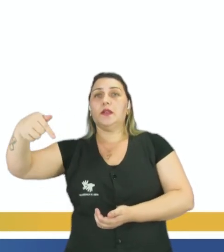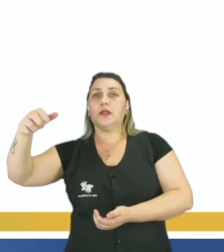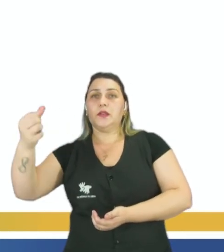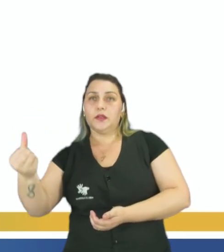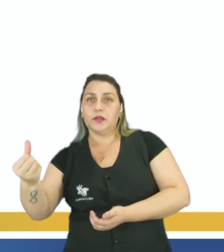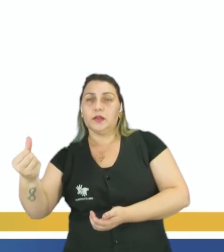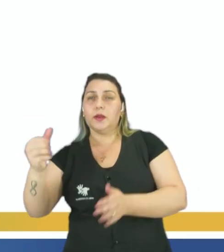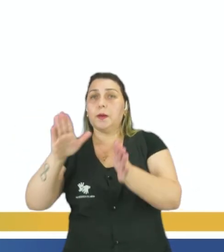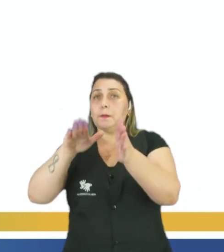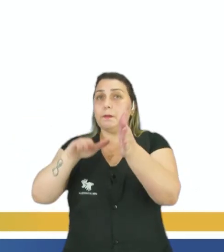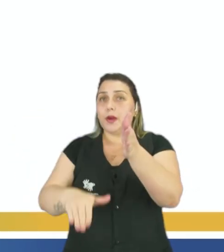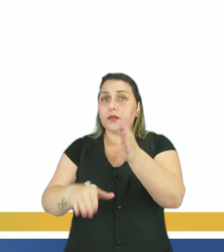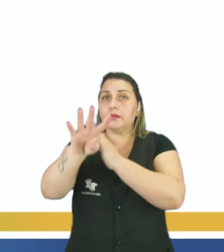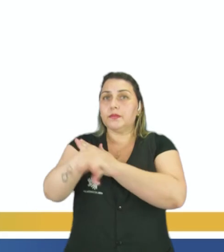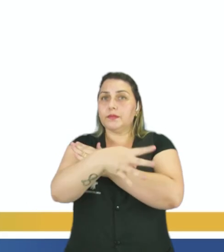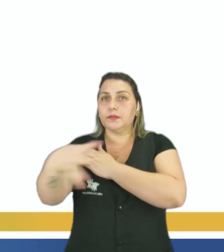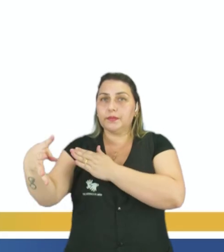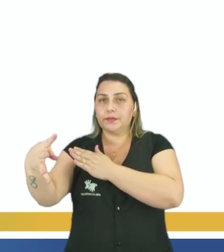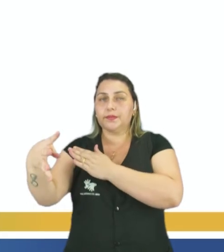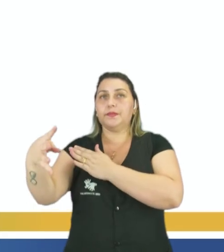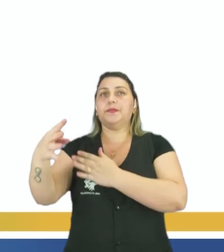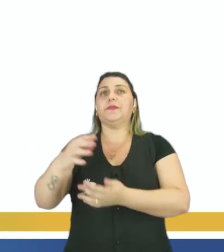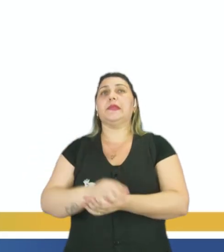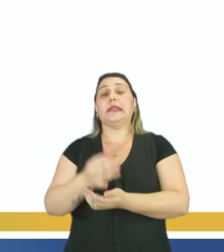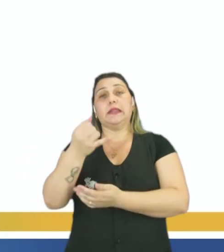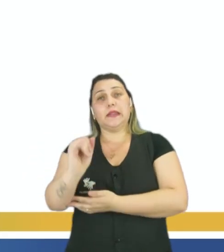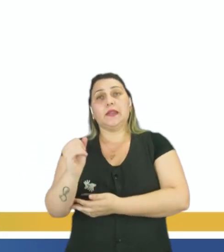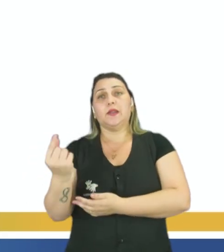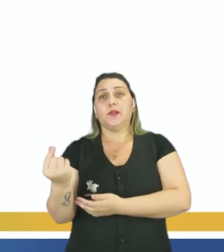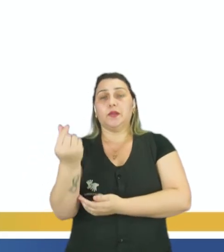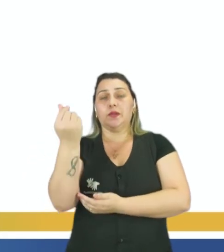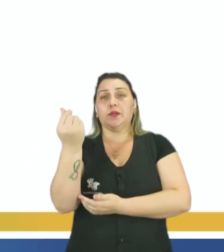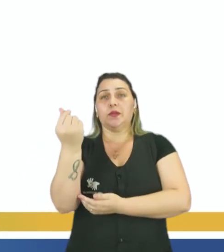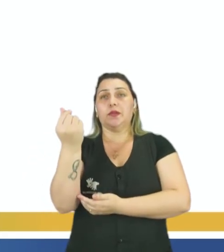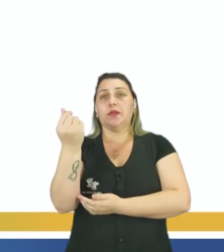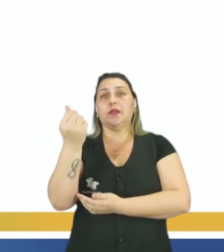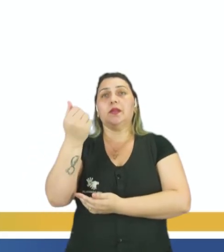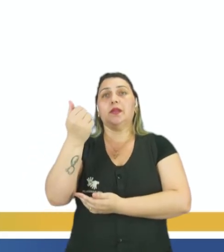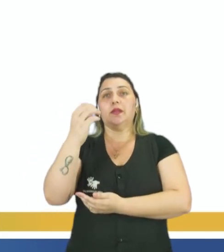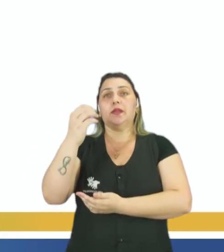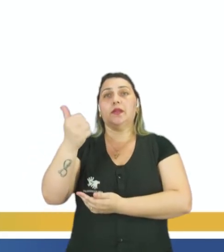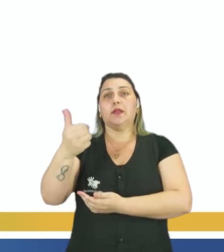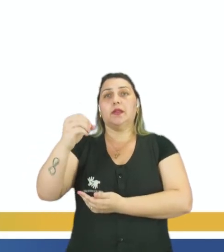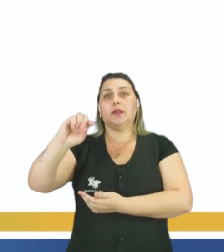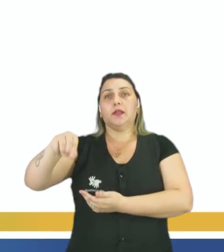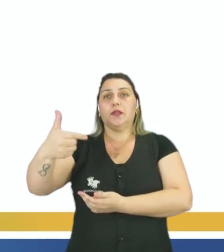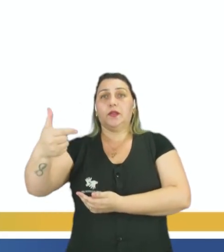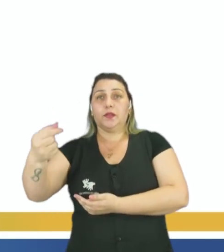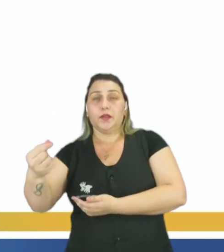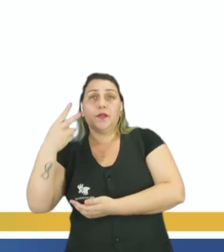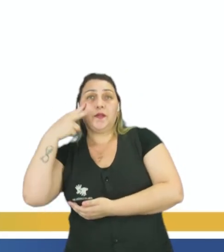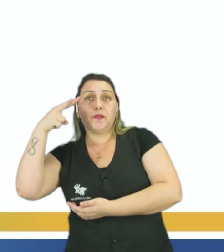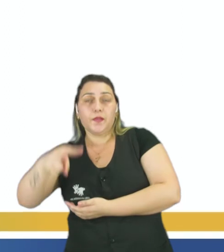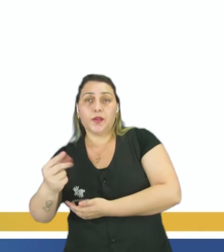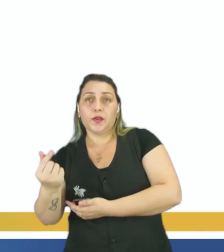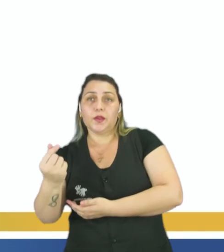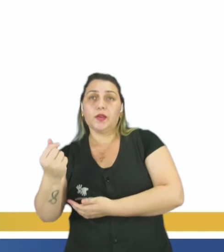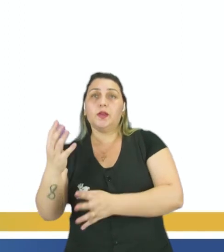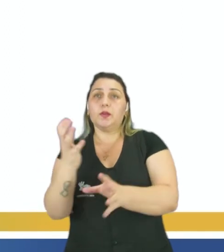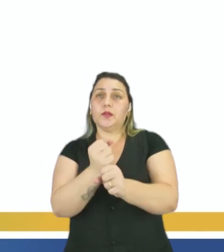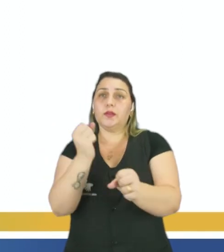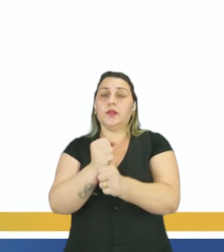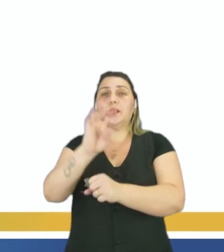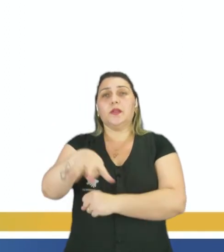0,0076, abaixo da tabela. Se o valor for de R$ 10,20, acompanhando pelo valor total da